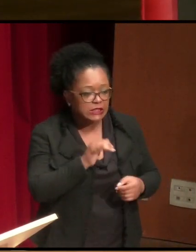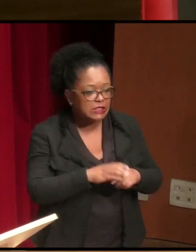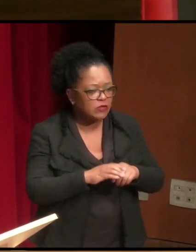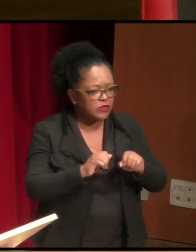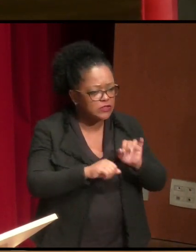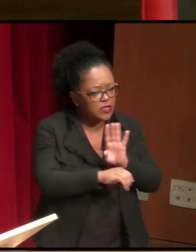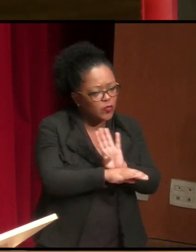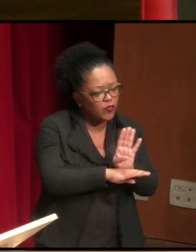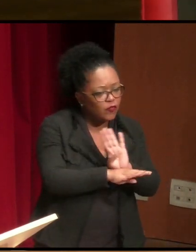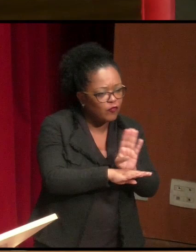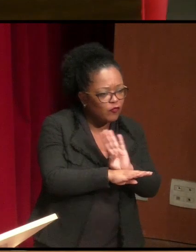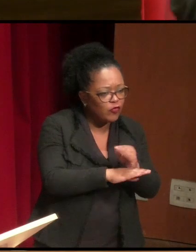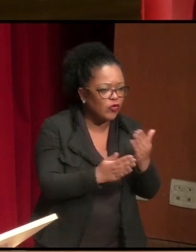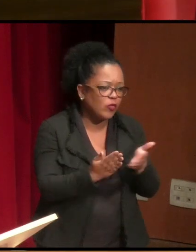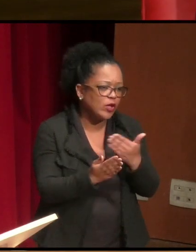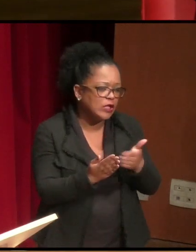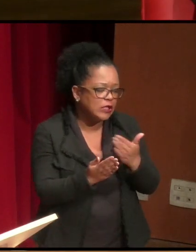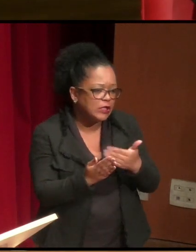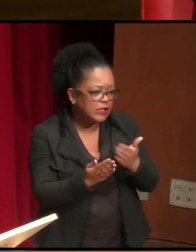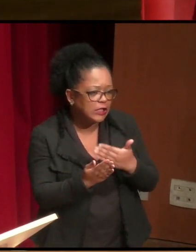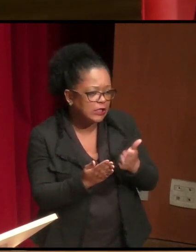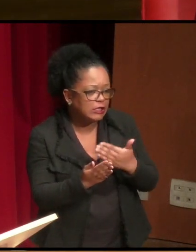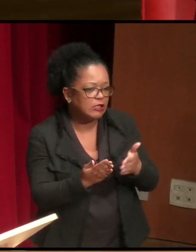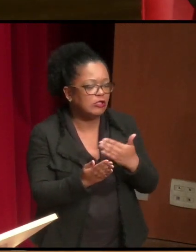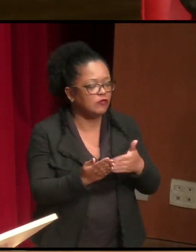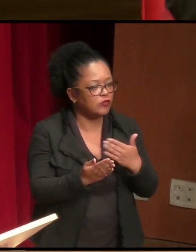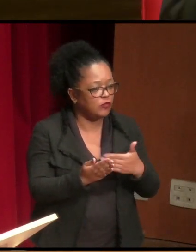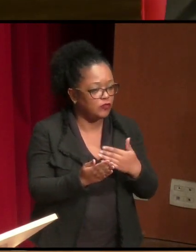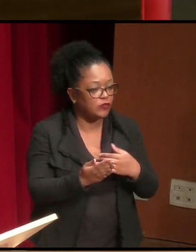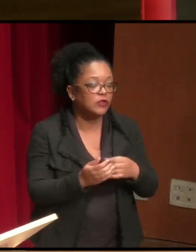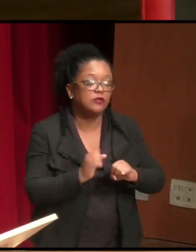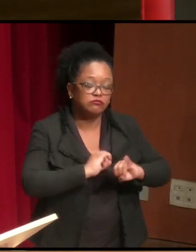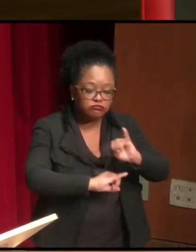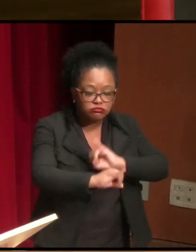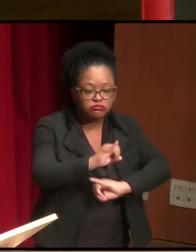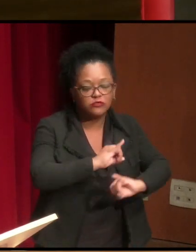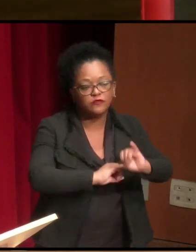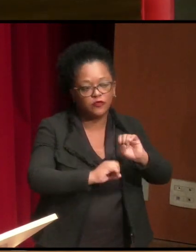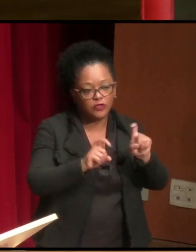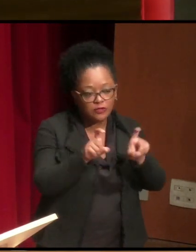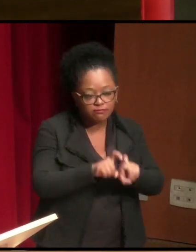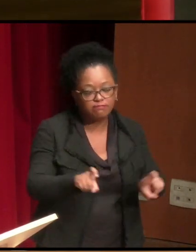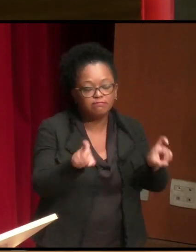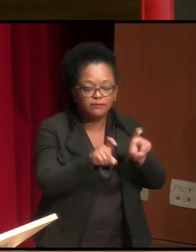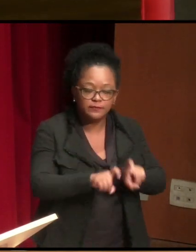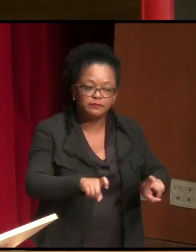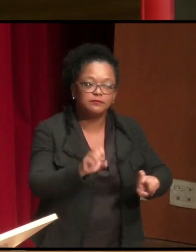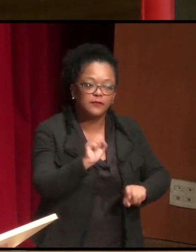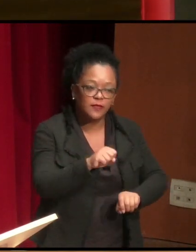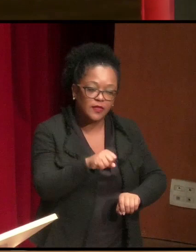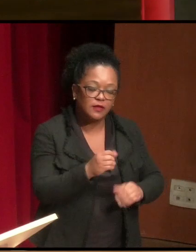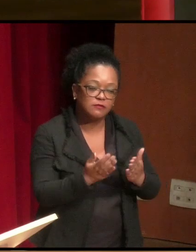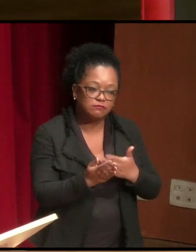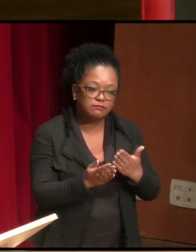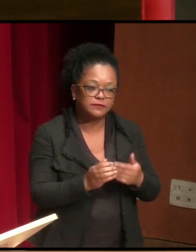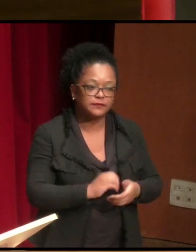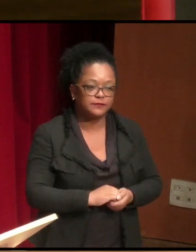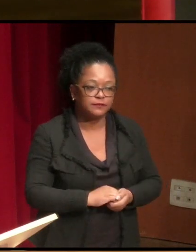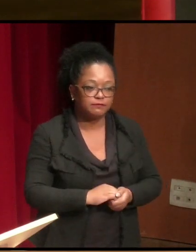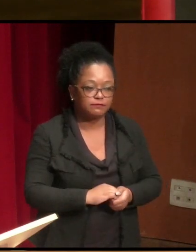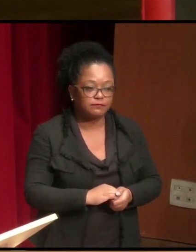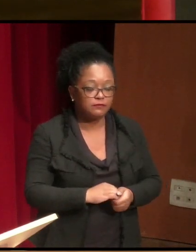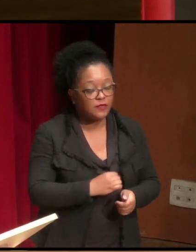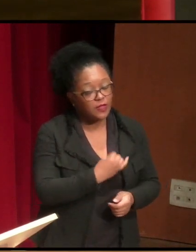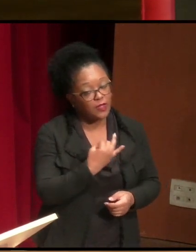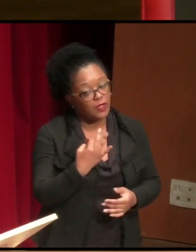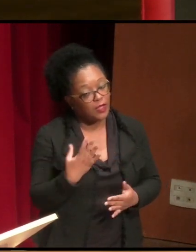do Harry Potter, eu vou ler no digital, não vou ler em braille, tá bom? Eu gosto mais de ler no digital, mas para algumas coisas, por